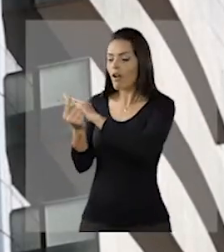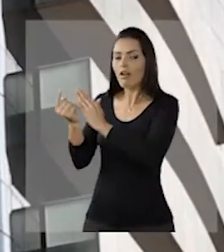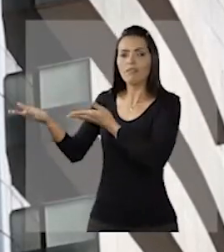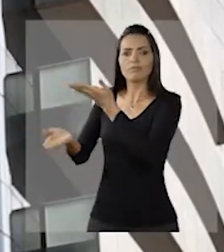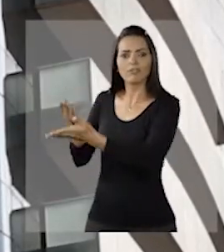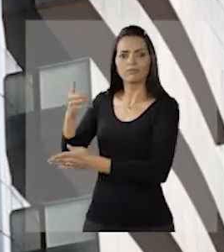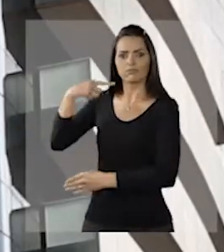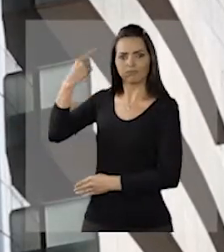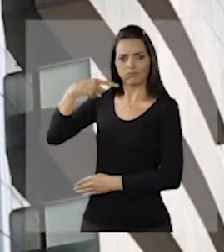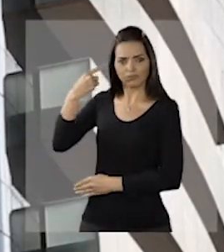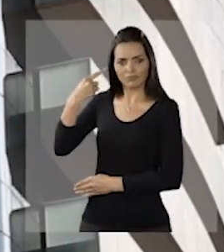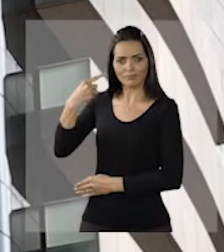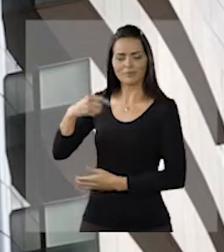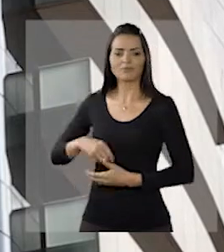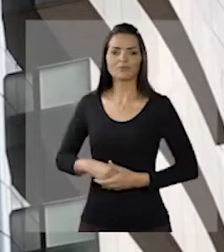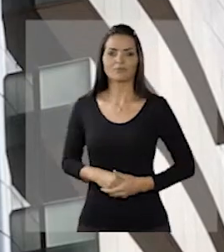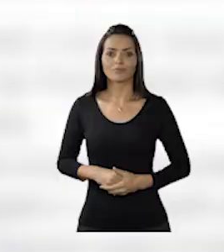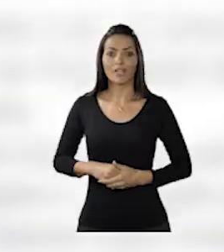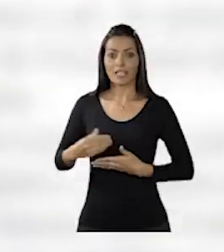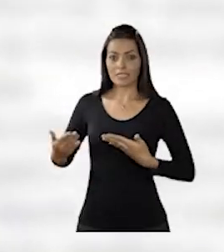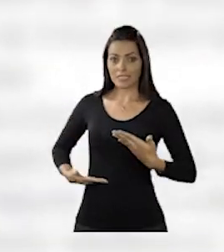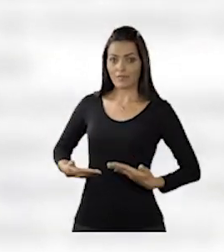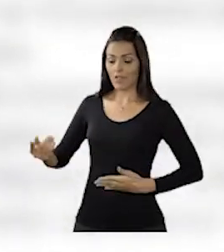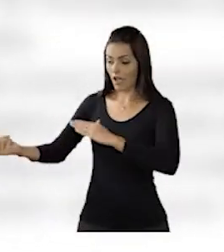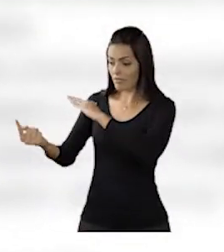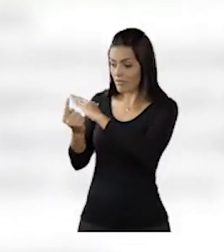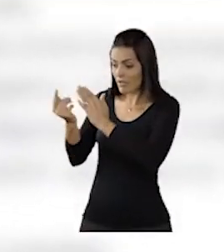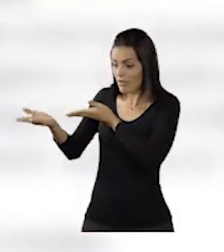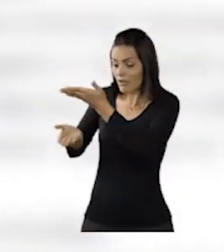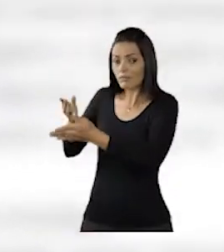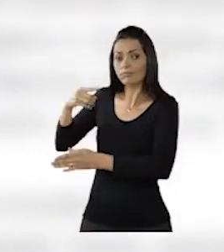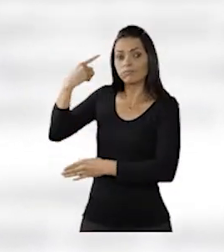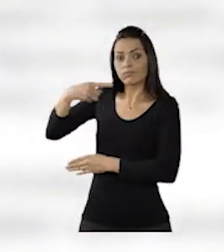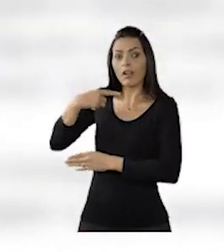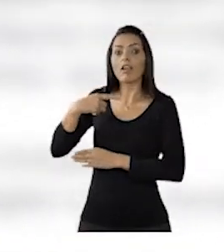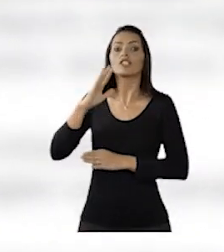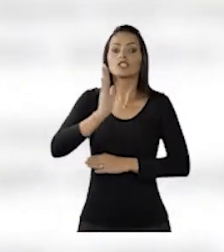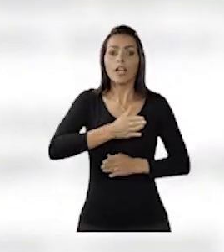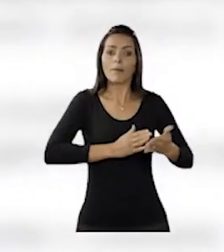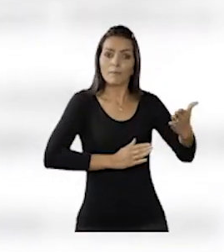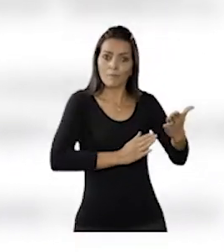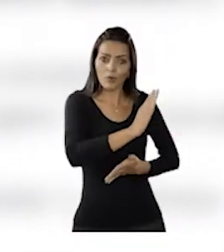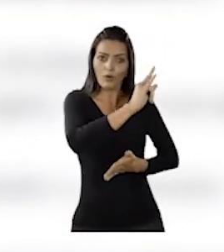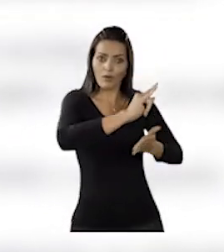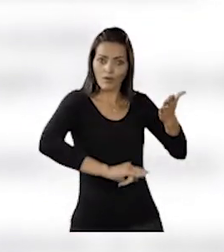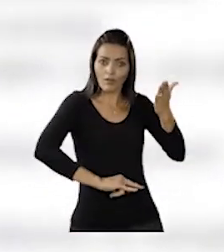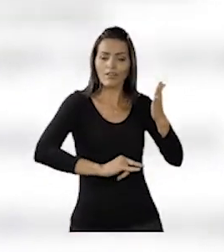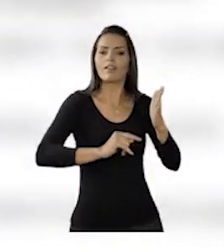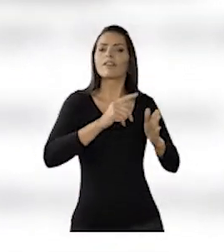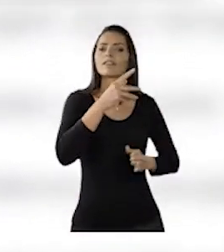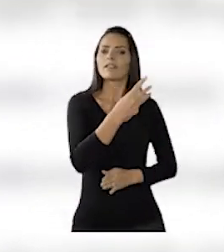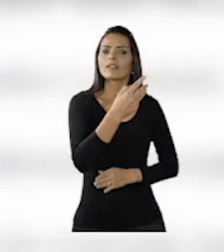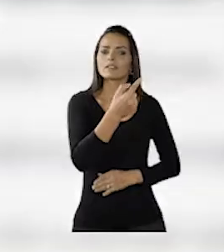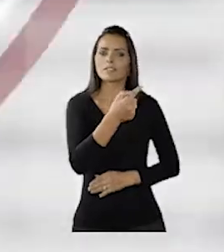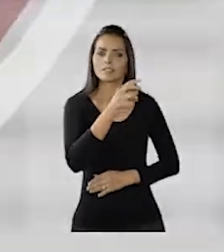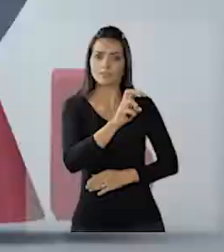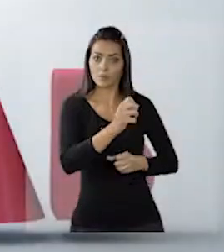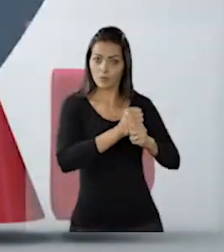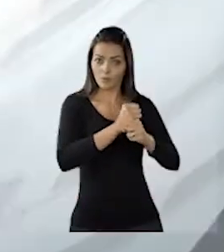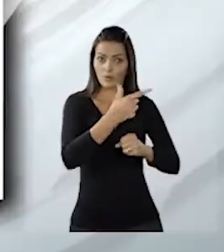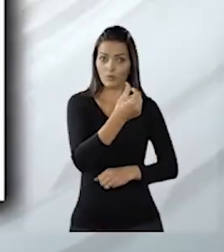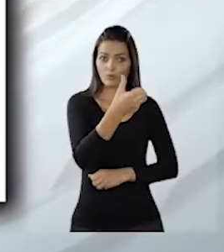consideravelmente o atendimento da advocacia no órgão. O serviço de atendimento ao advogado, regulamentado pela Portaria 375